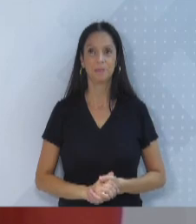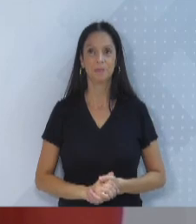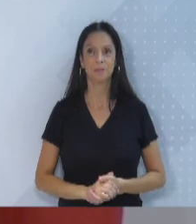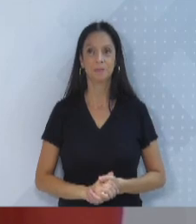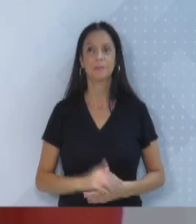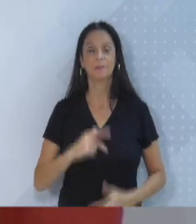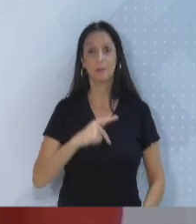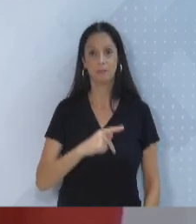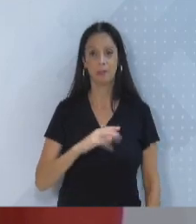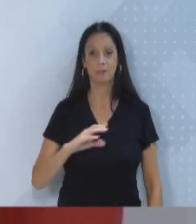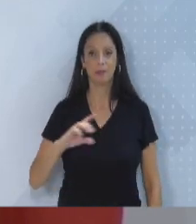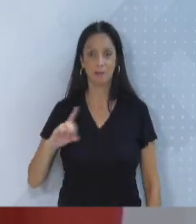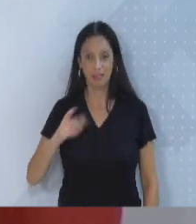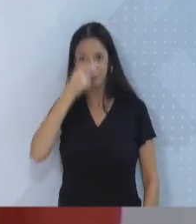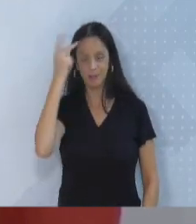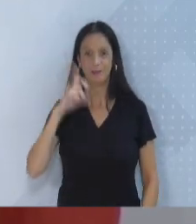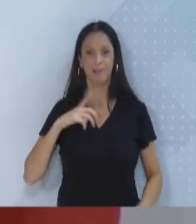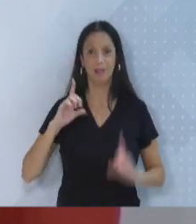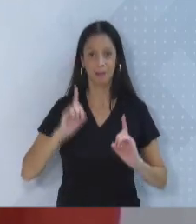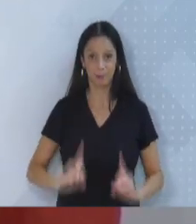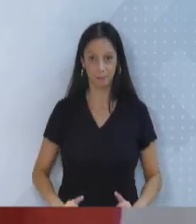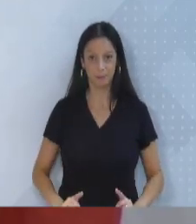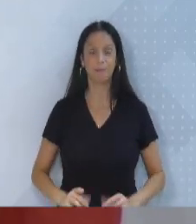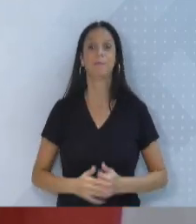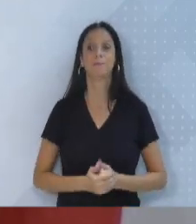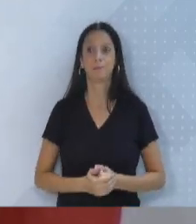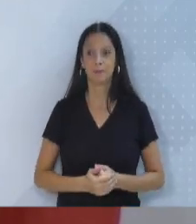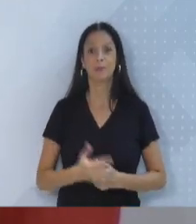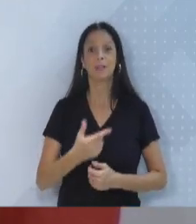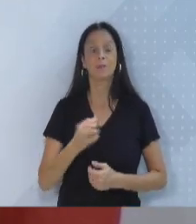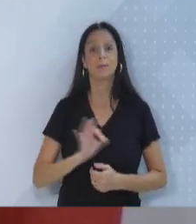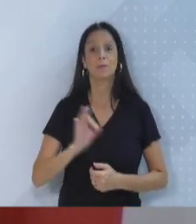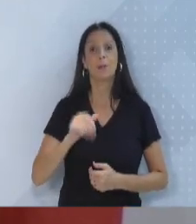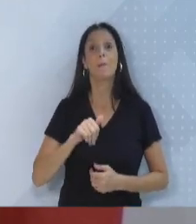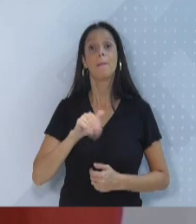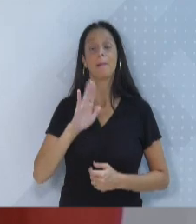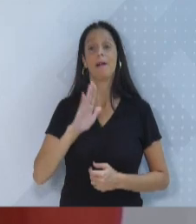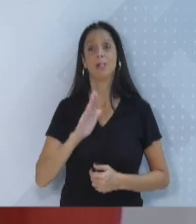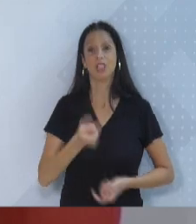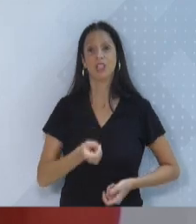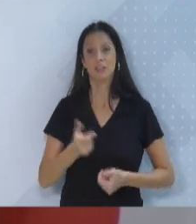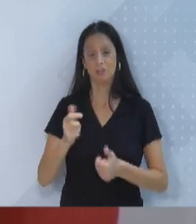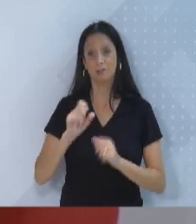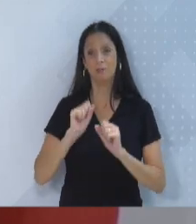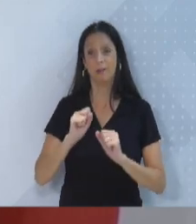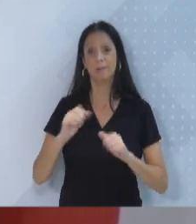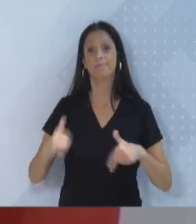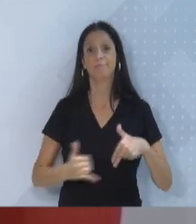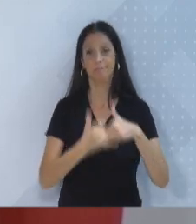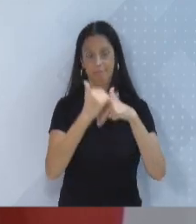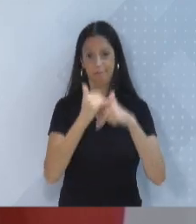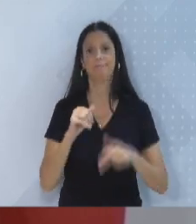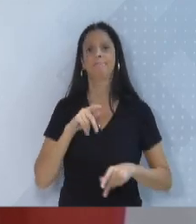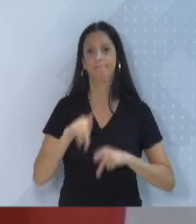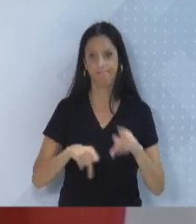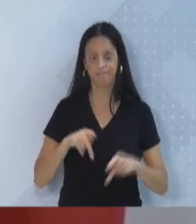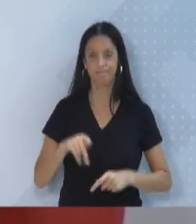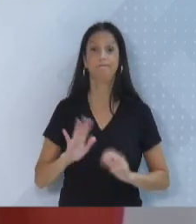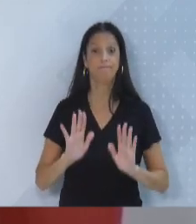PCDs têm 10 vezes mais chances de ser vítimas de violência do que o resto da população. Os